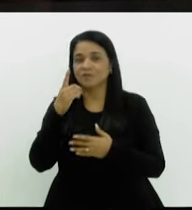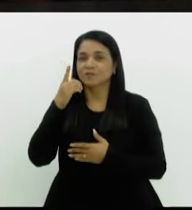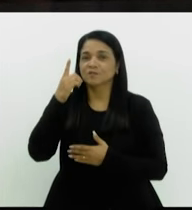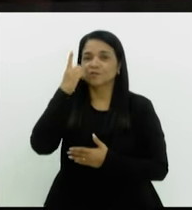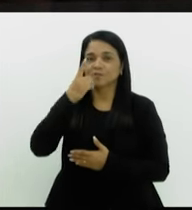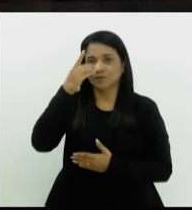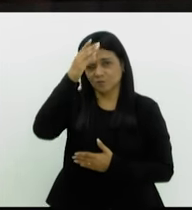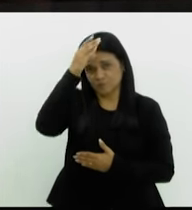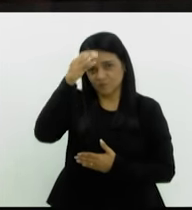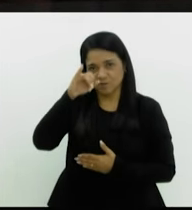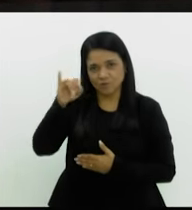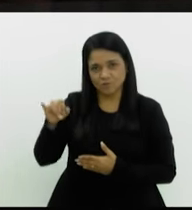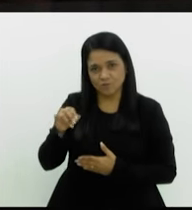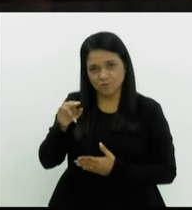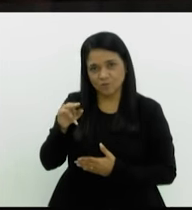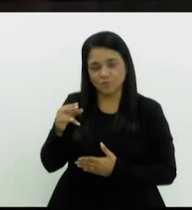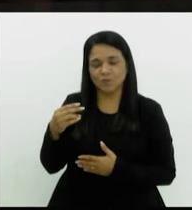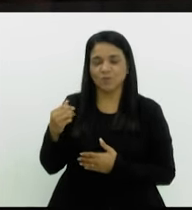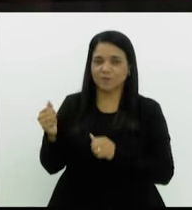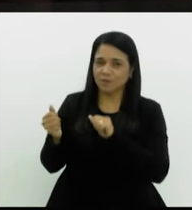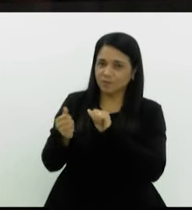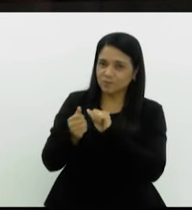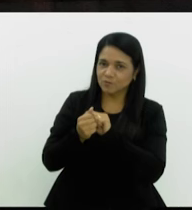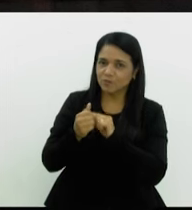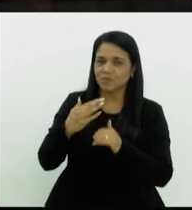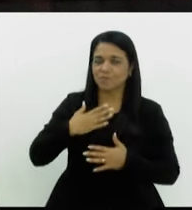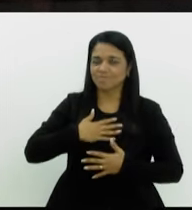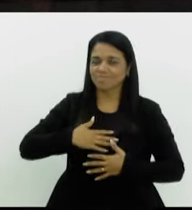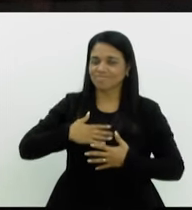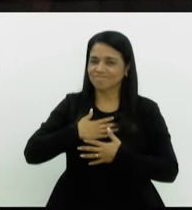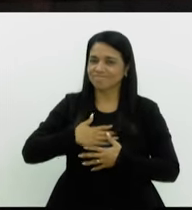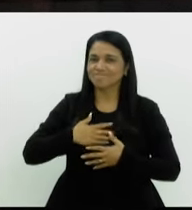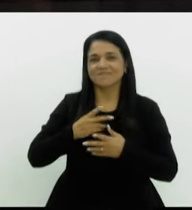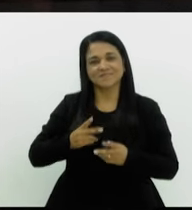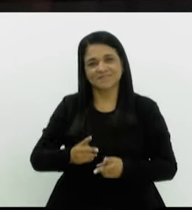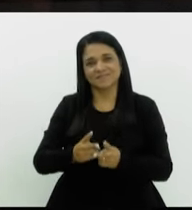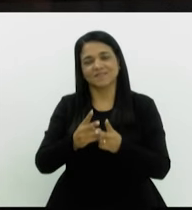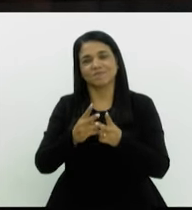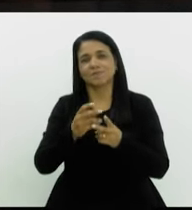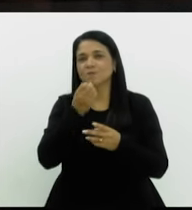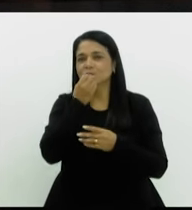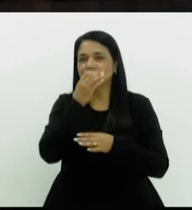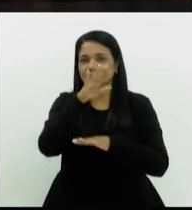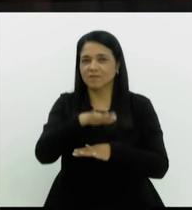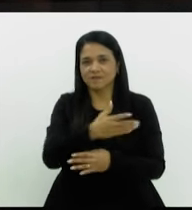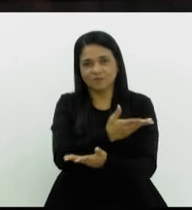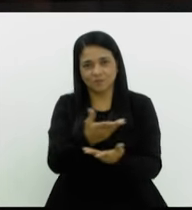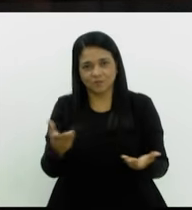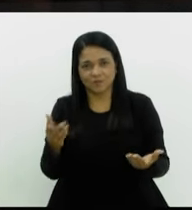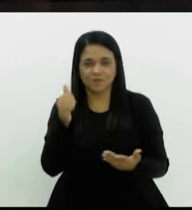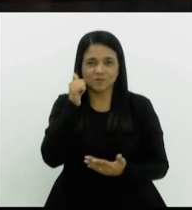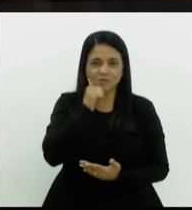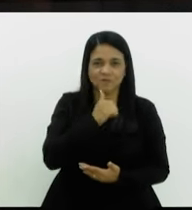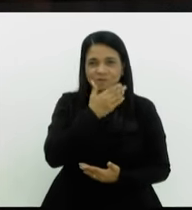Ju, pela companhia tão agradável de sempre. Uma boa tarde a todos e